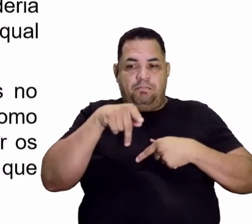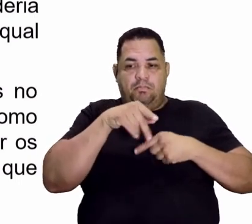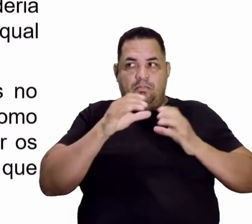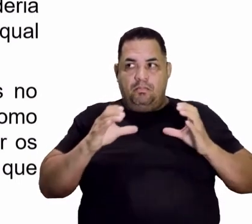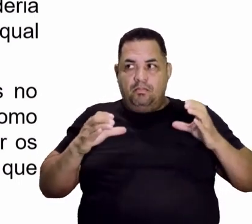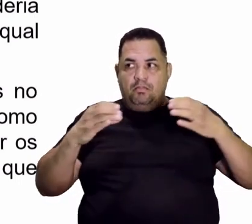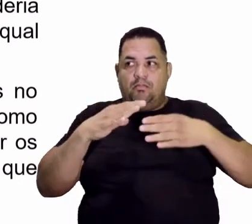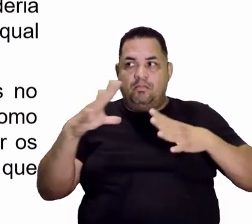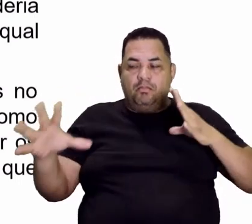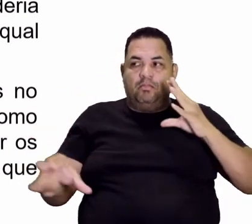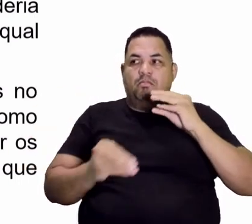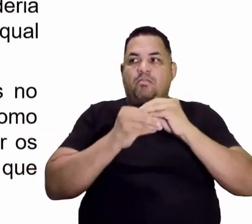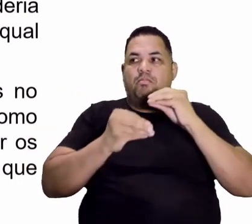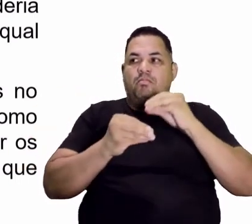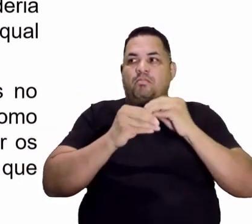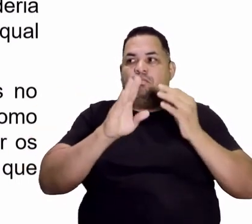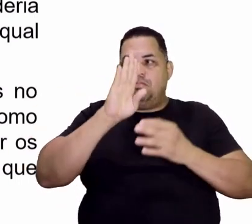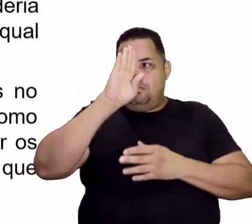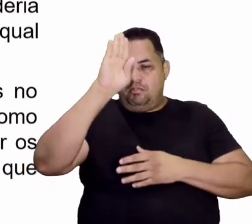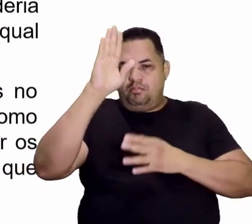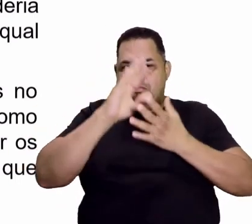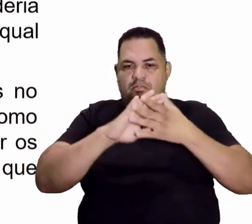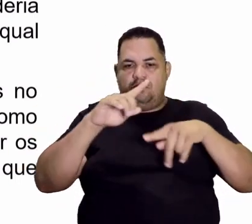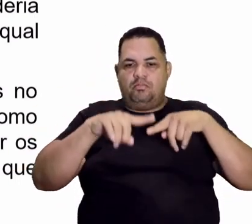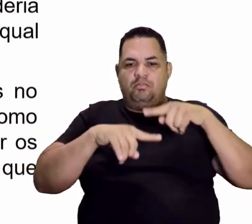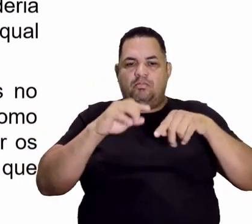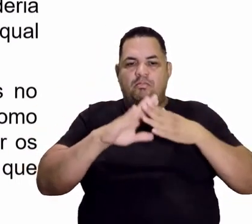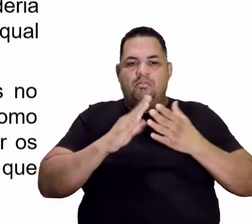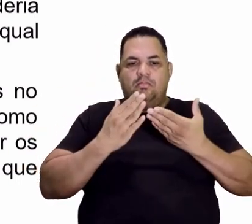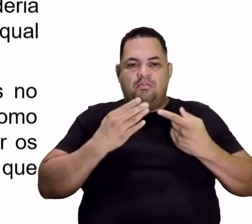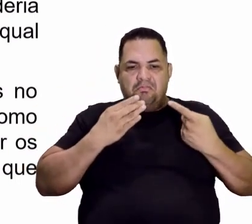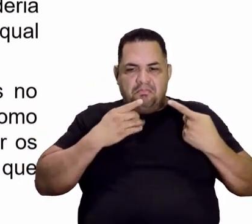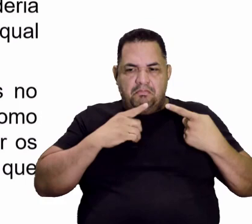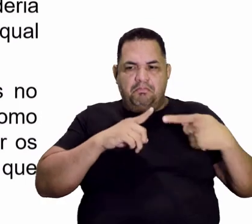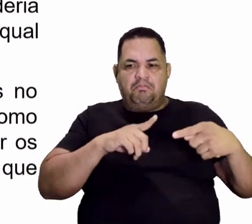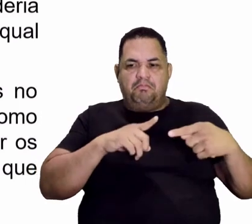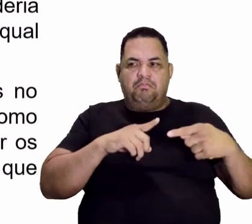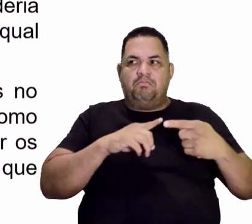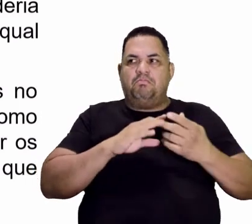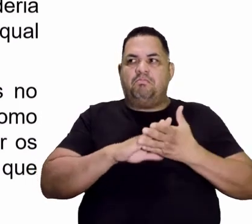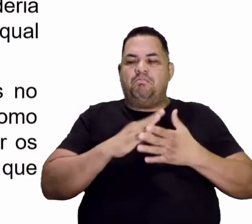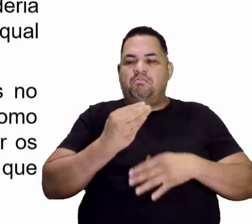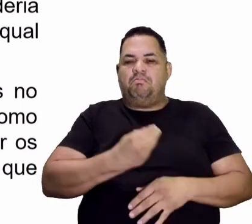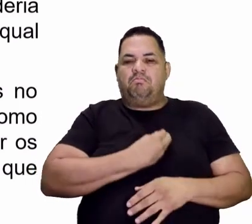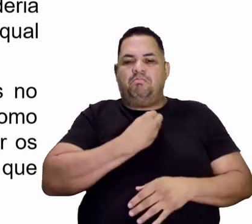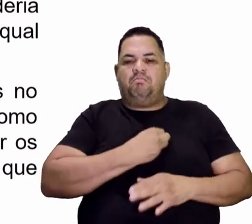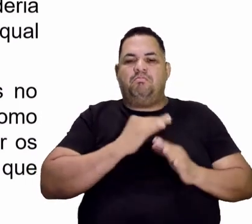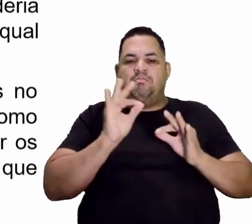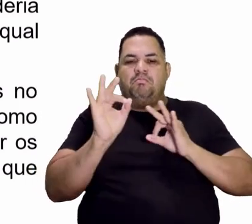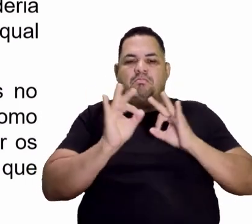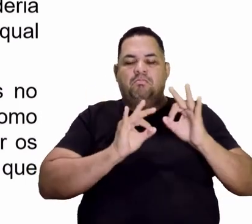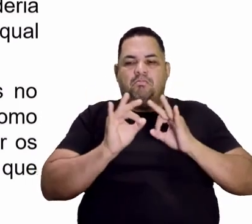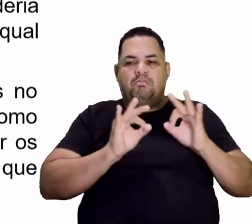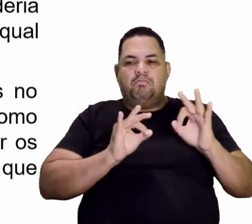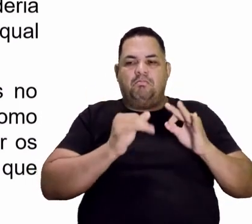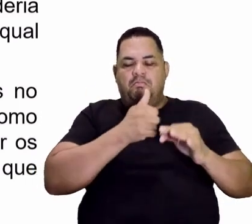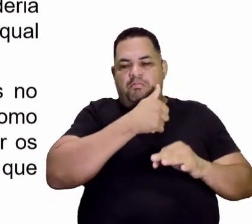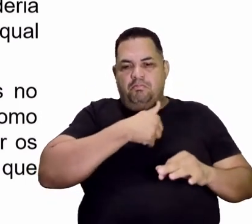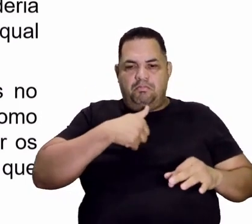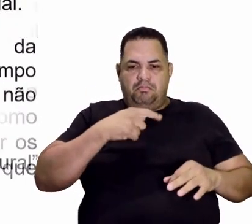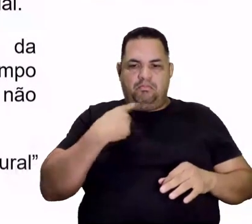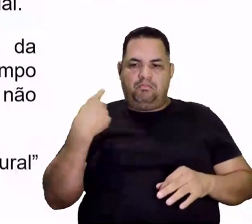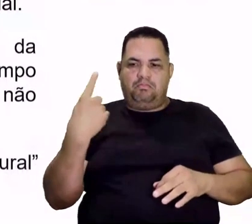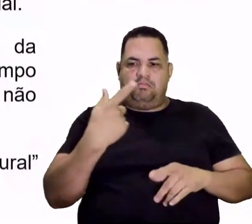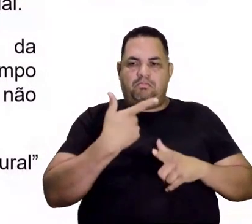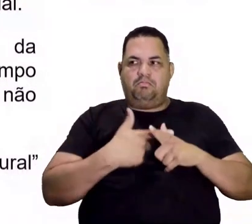razão como o principal instrumento para enfrentar os desafios da vida e equacionar os problemas que